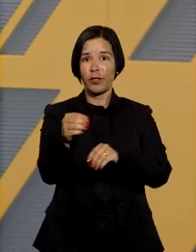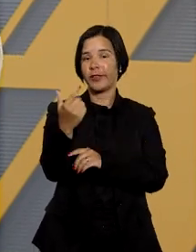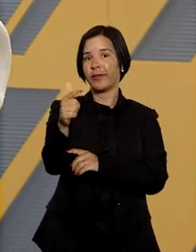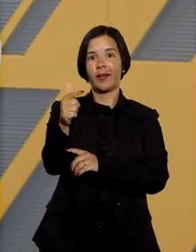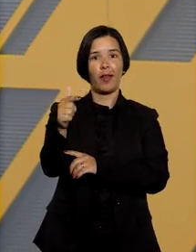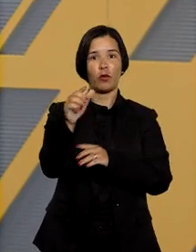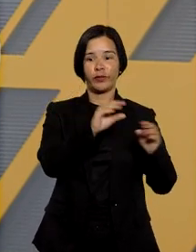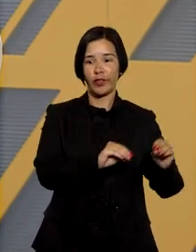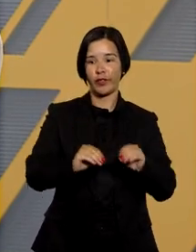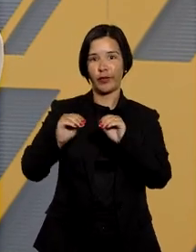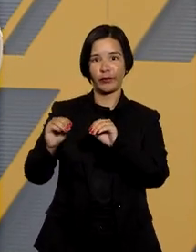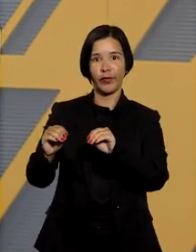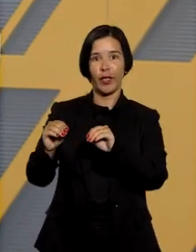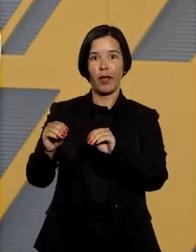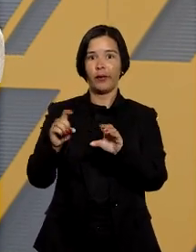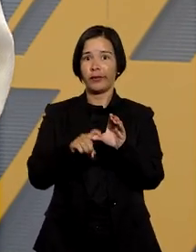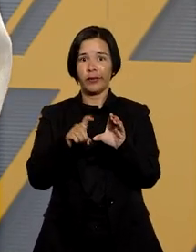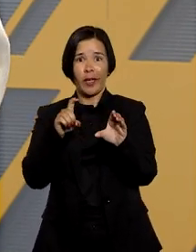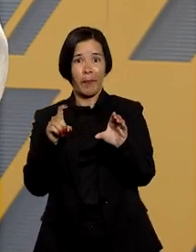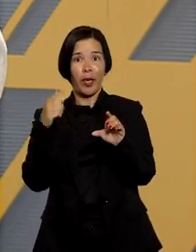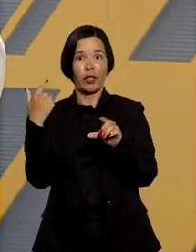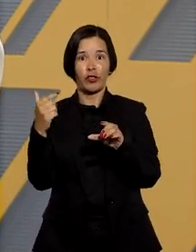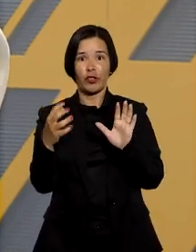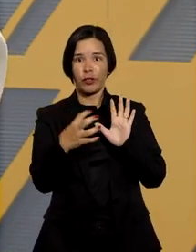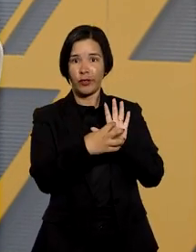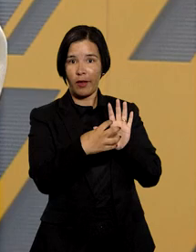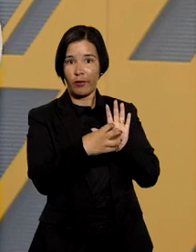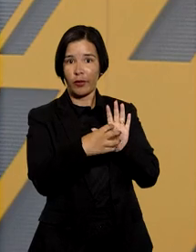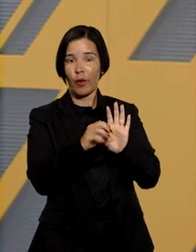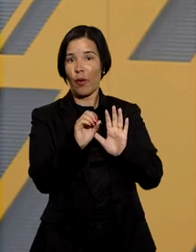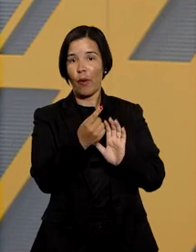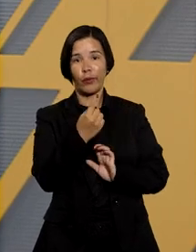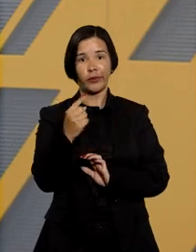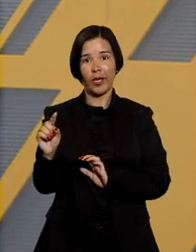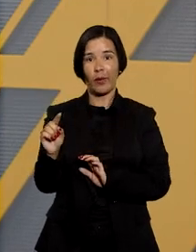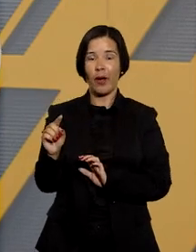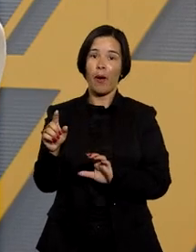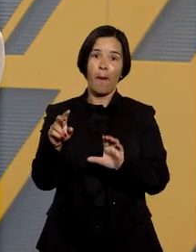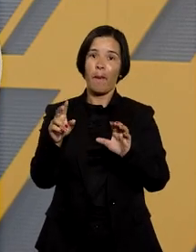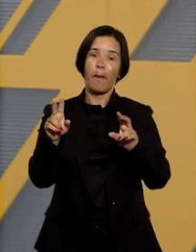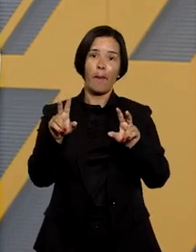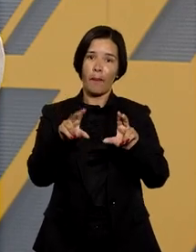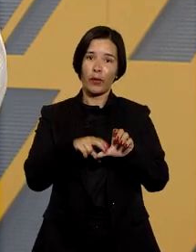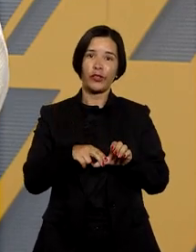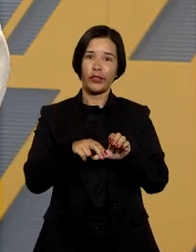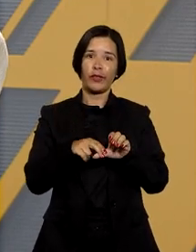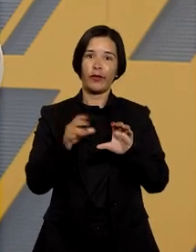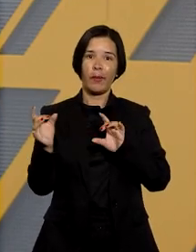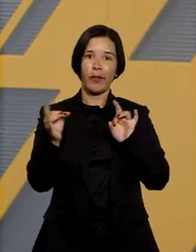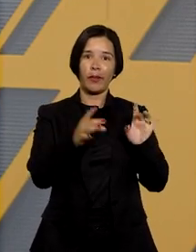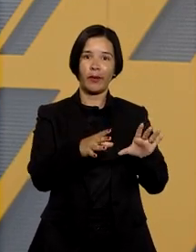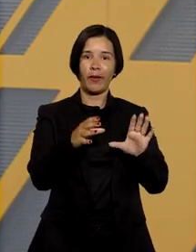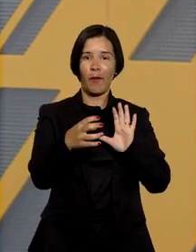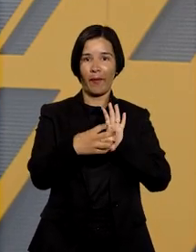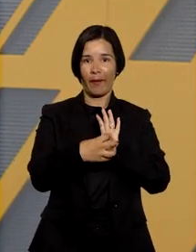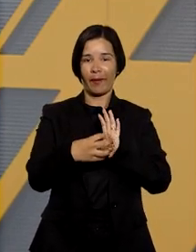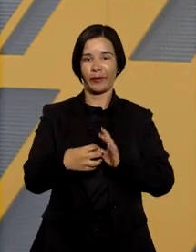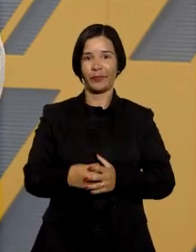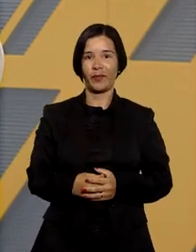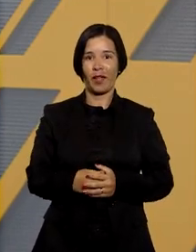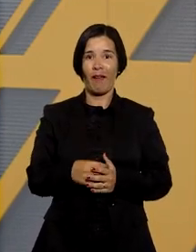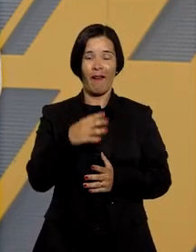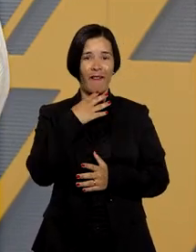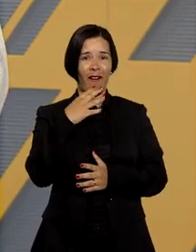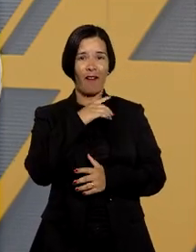de recondução, o que independe de o servidor ser estável ou não, ou do motivo para desocupar o cargo.